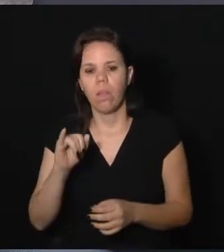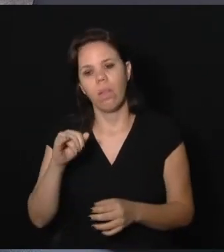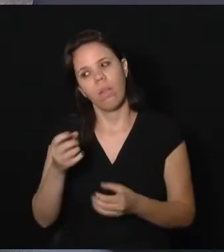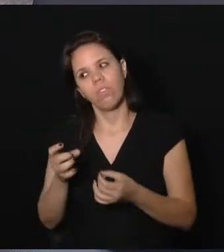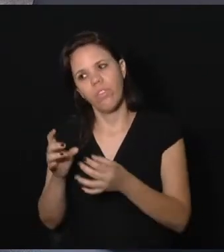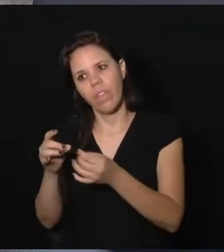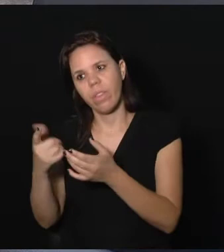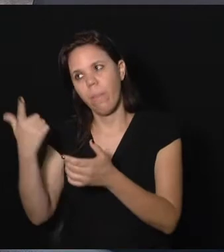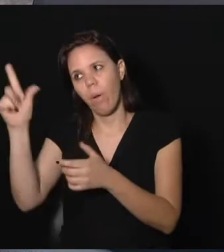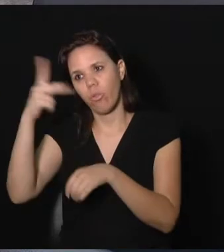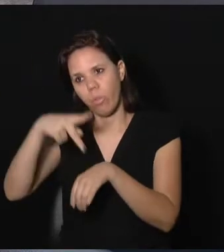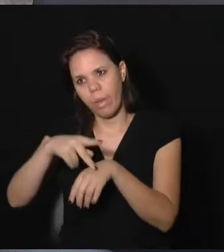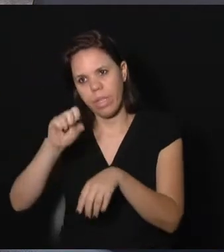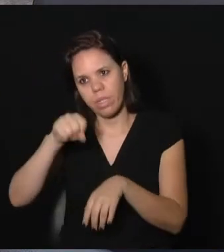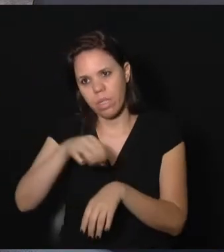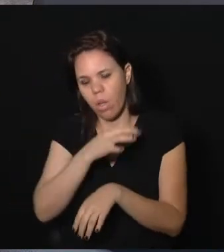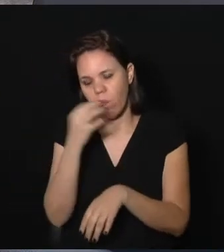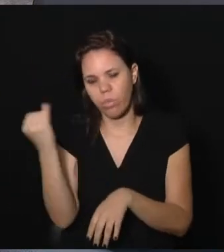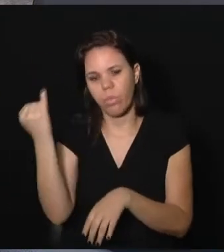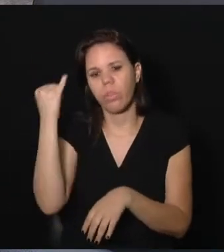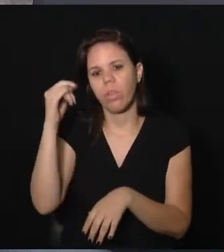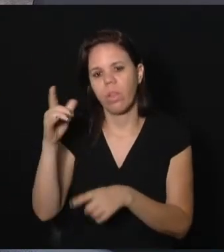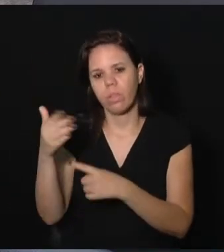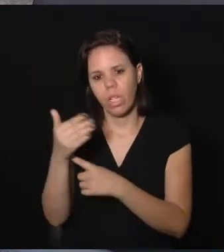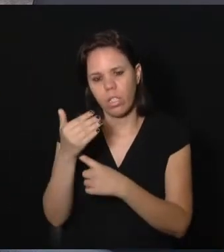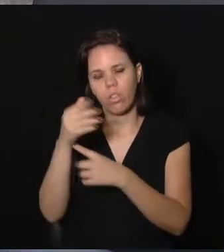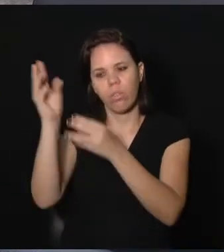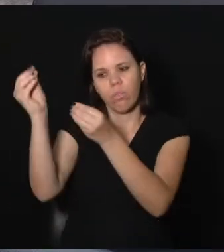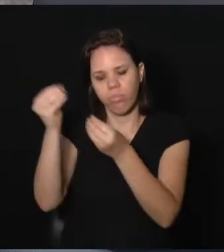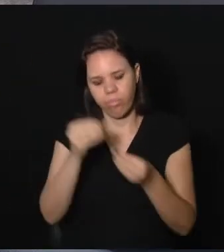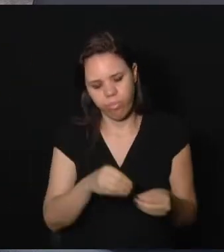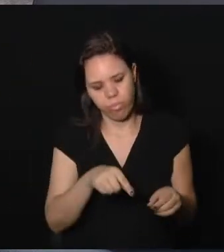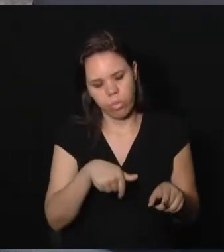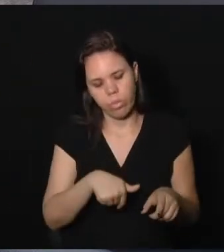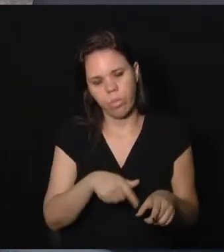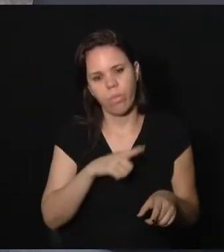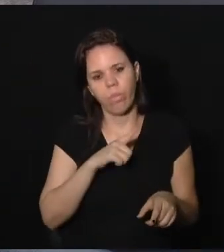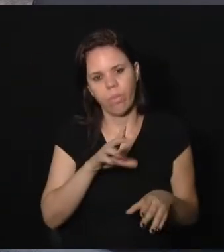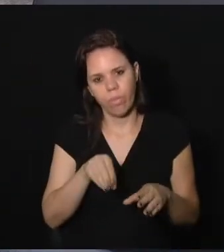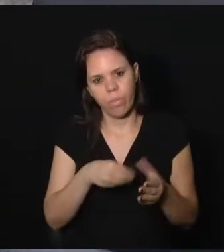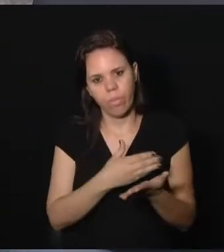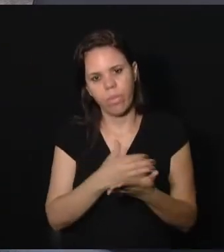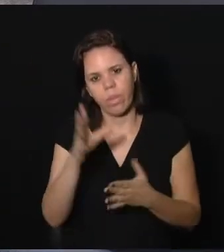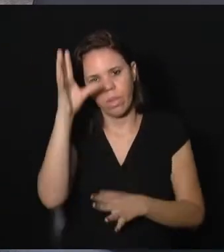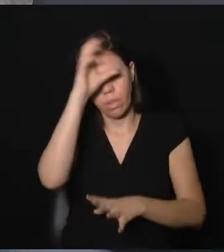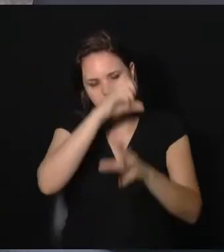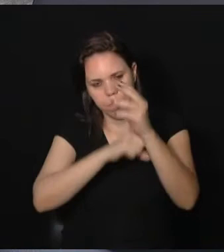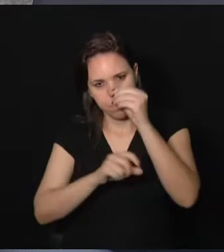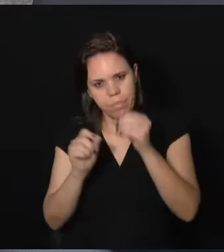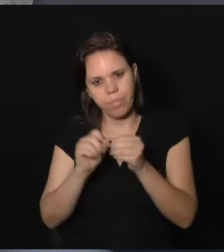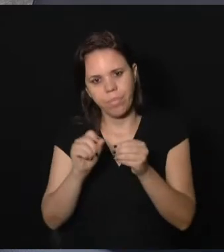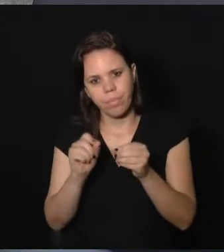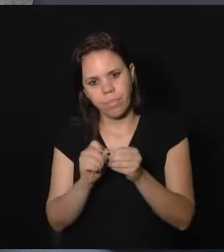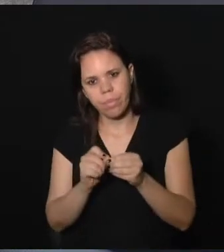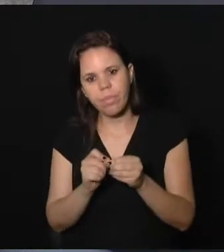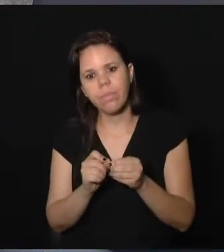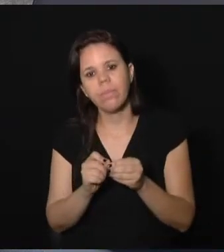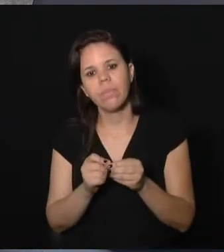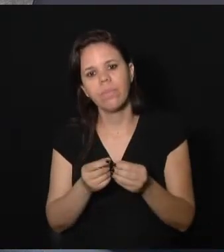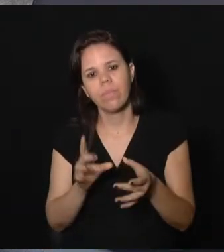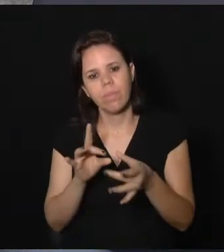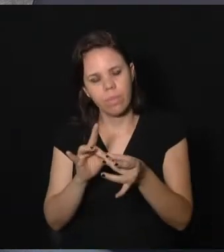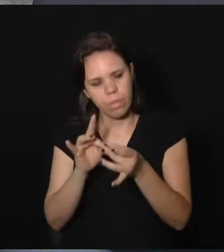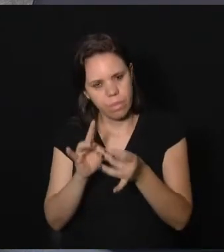como você disse, a gente traz tecnologia para cá, a gente começa a aprender, começa a fazer as